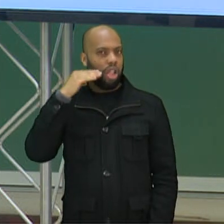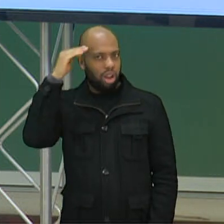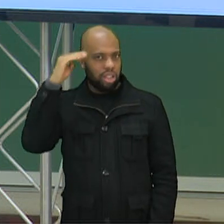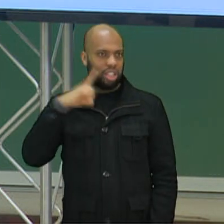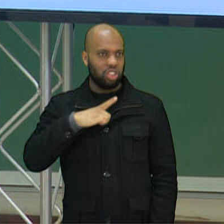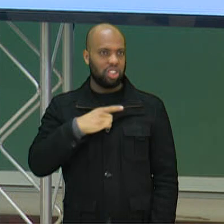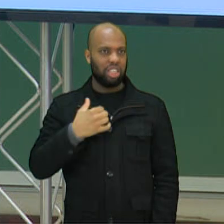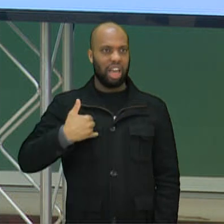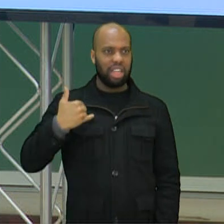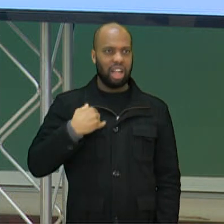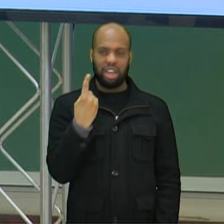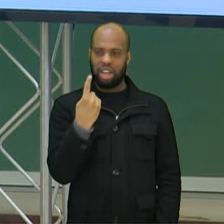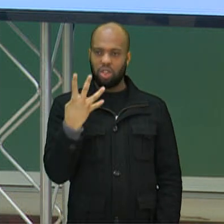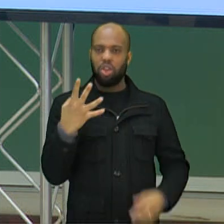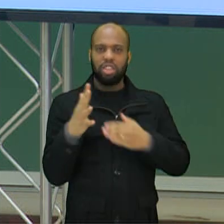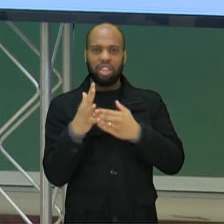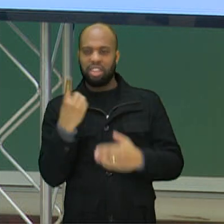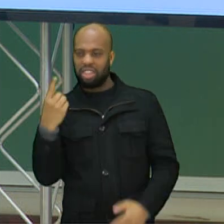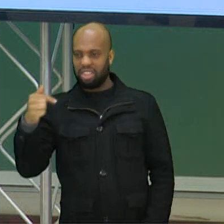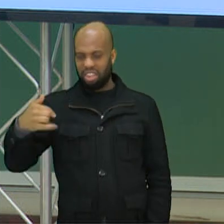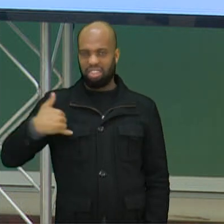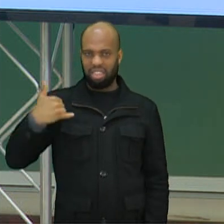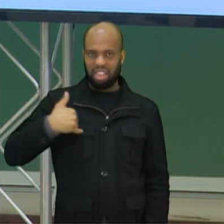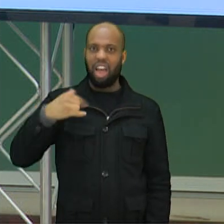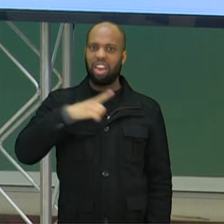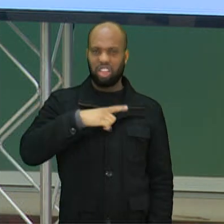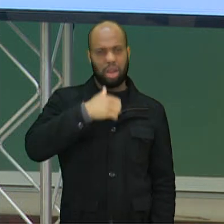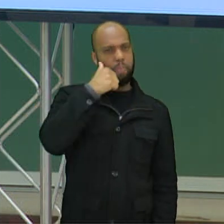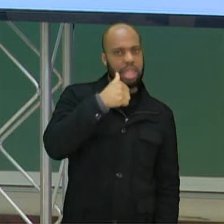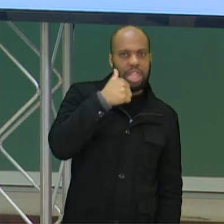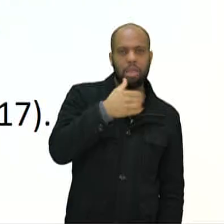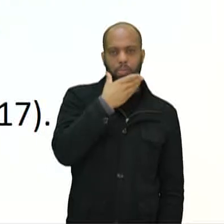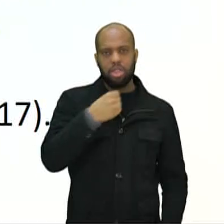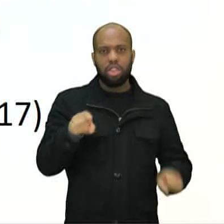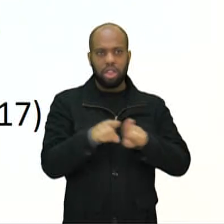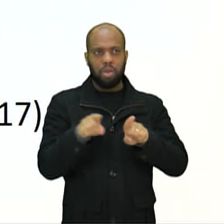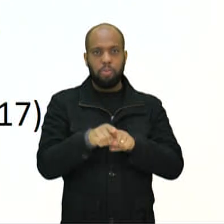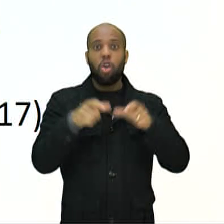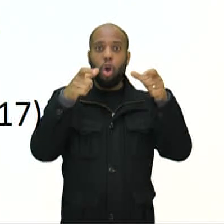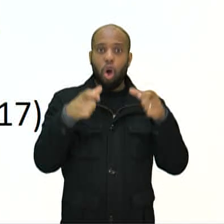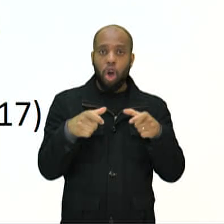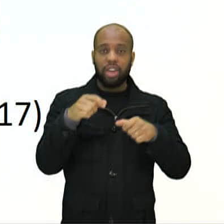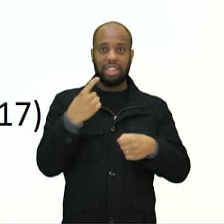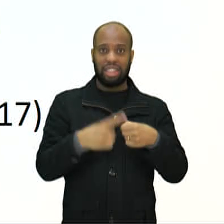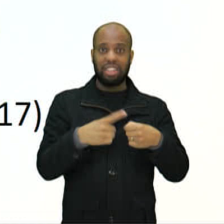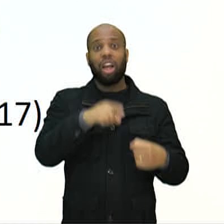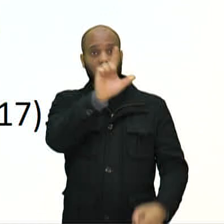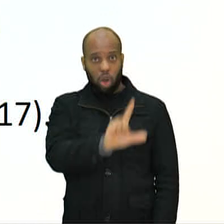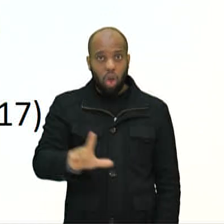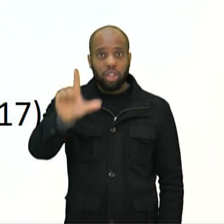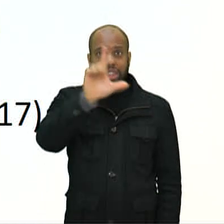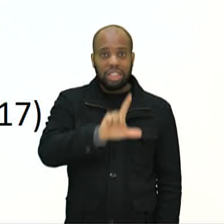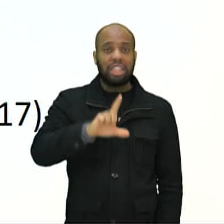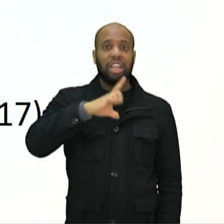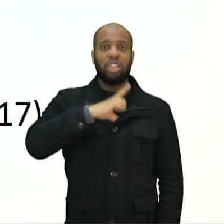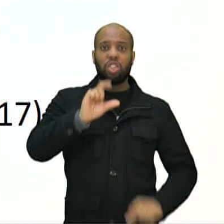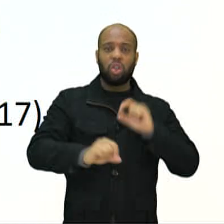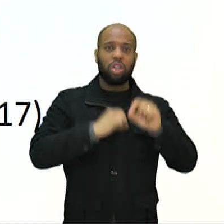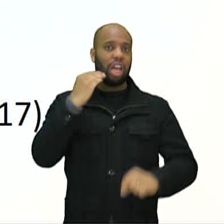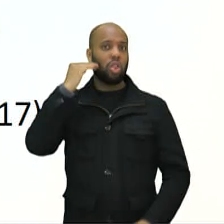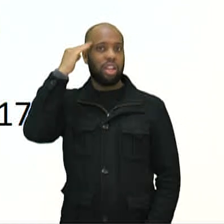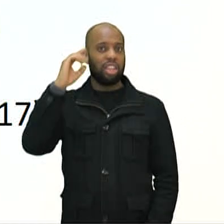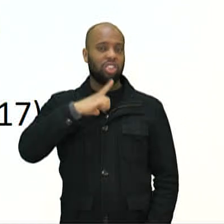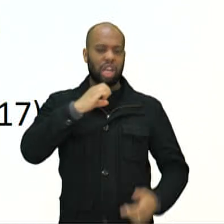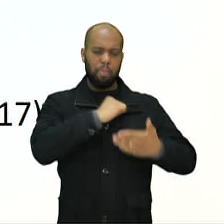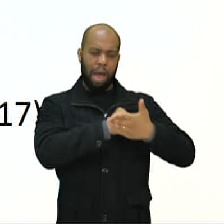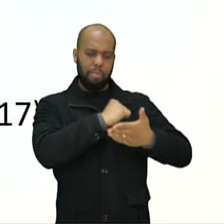anos, sendo 515 meninos e 716 meninas, na cidade de Londrina, os adolescentes com valores mais altos de